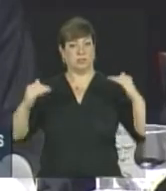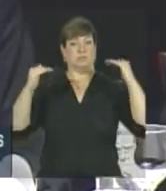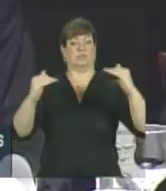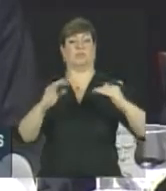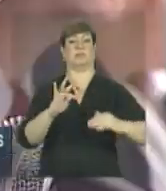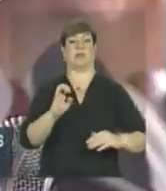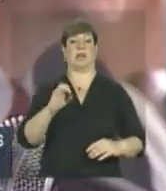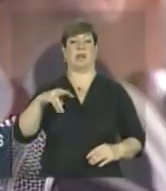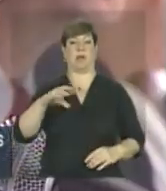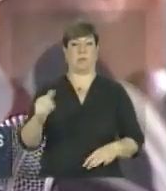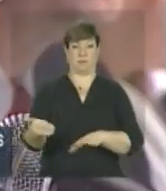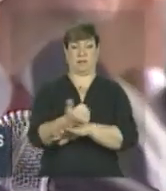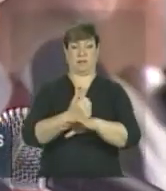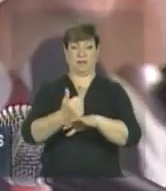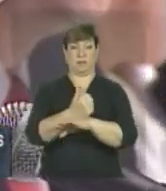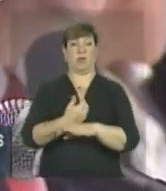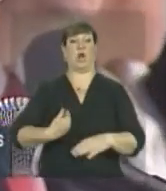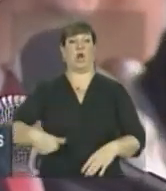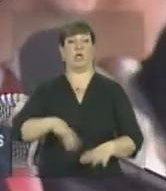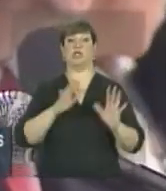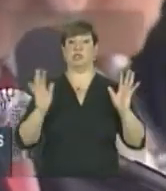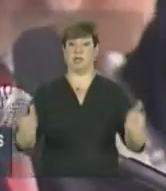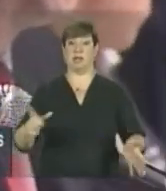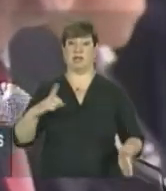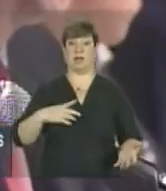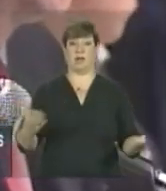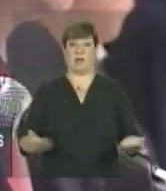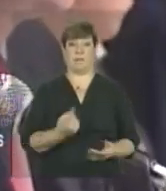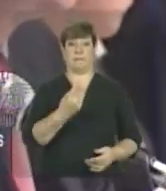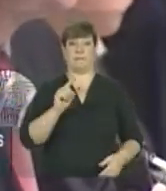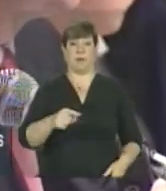técnico e nós já temos agora